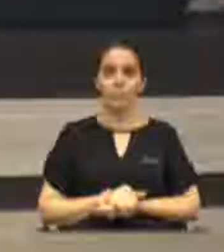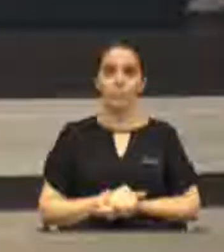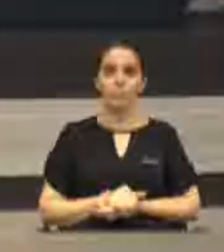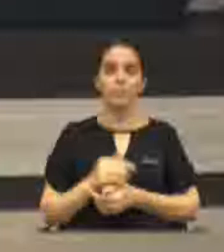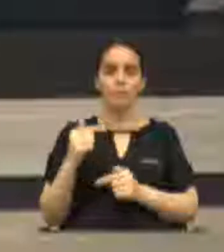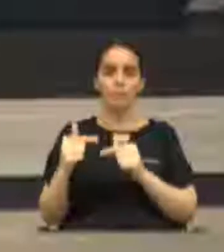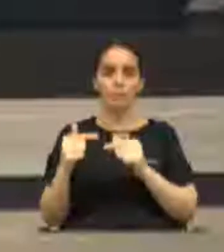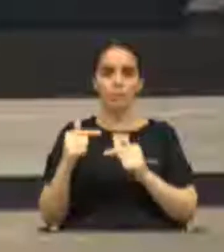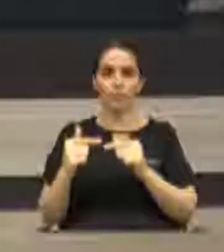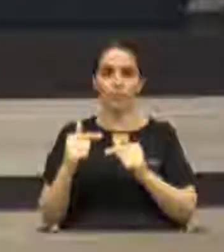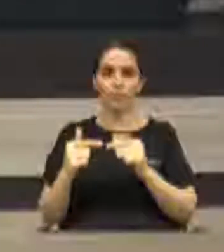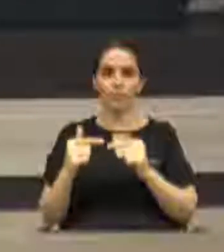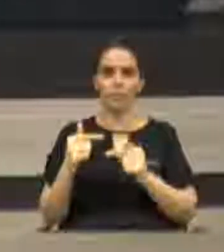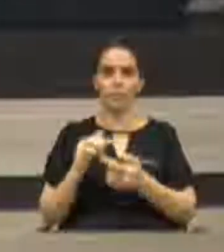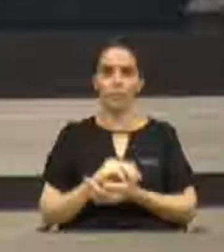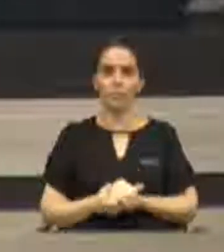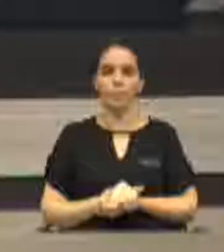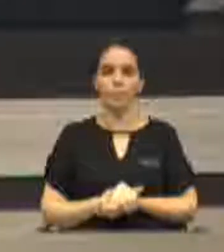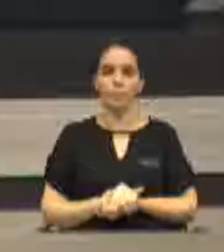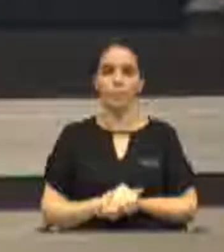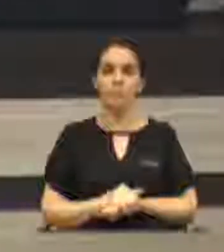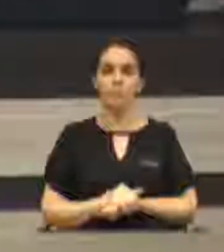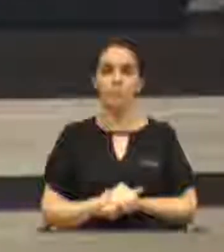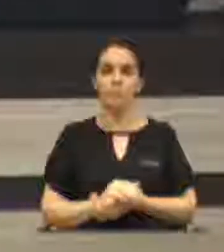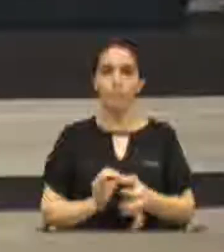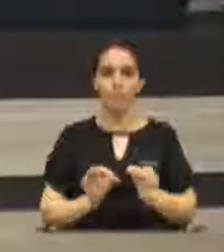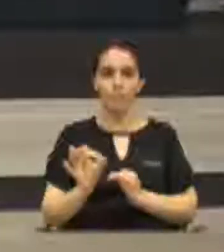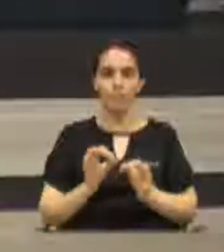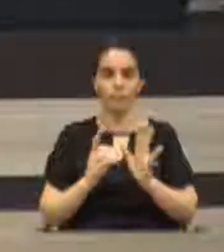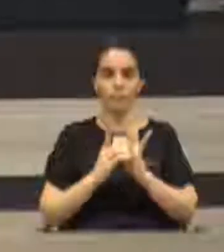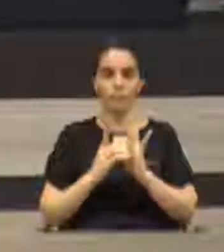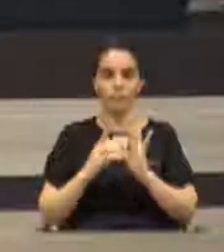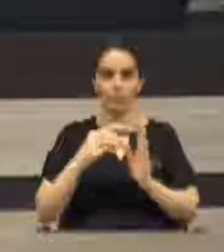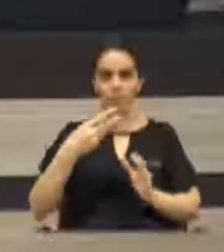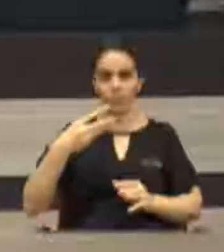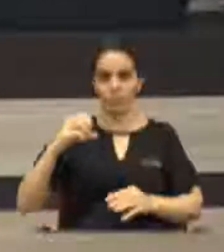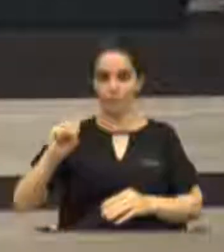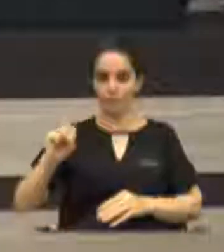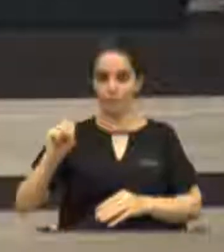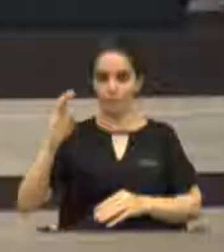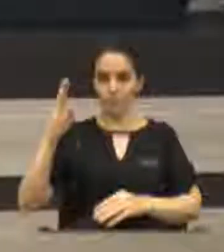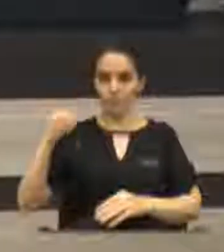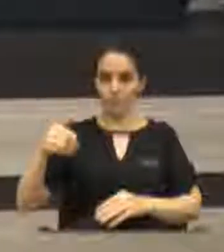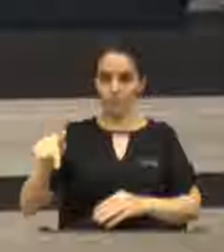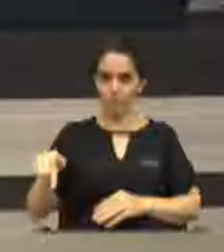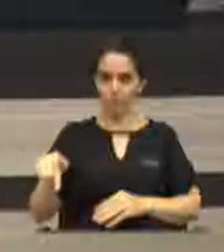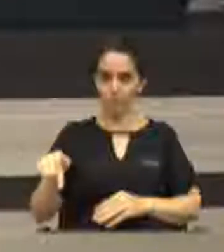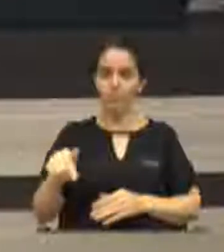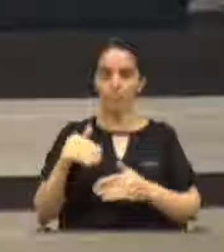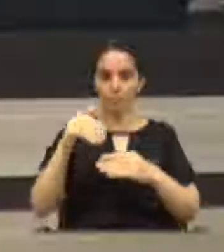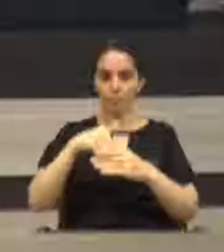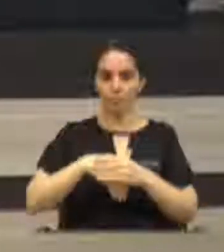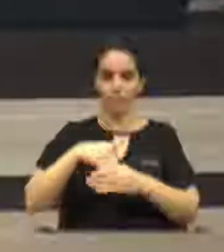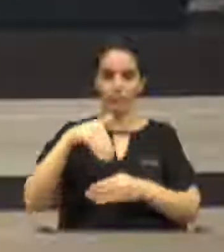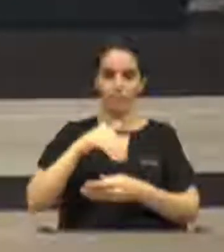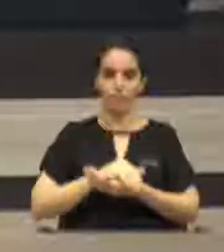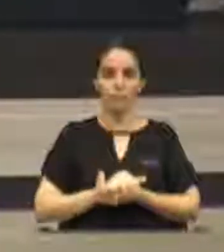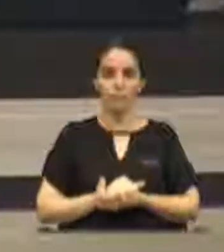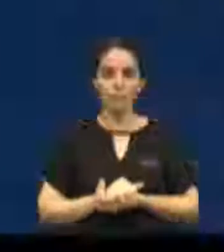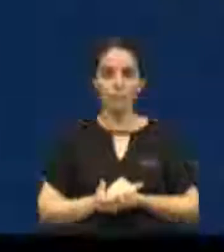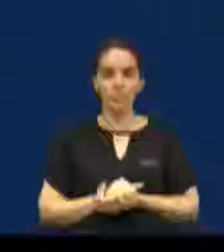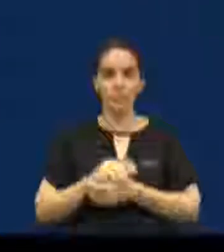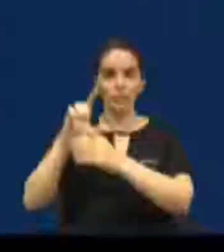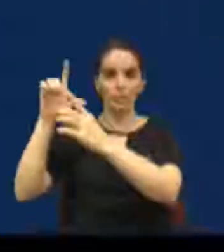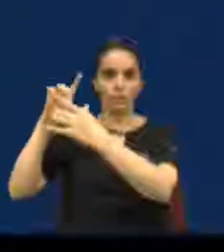Continue em discussão. Não havendo o projeto de decreto 38/2017, ele vai à votação. E o painel